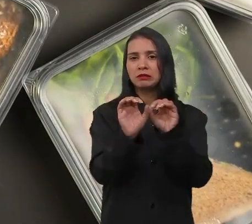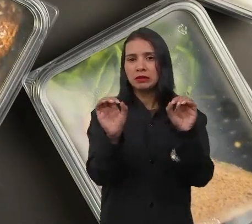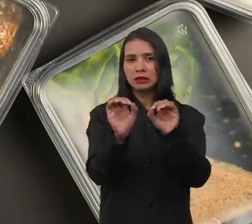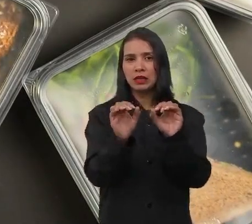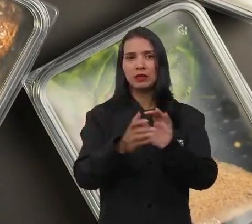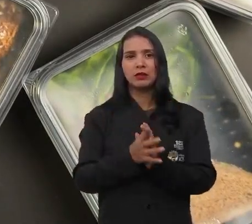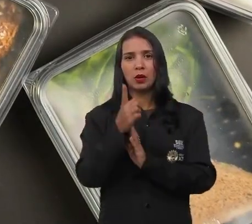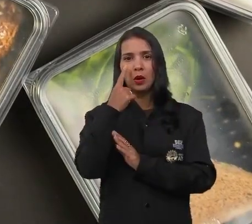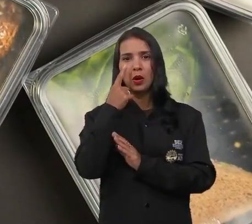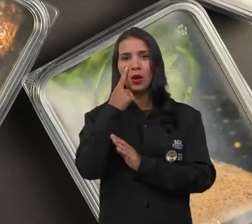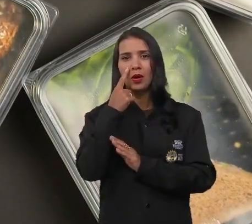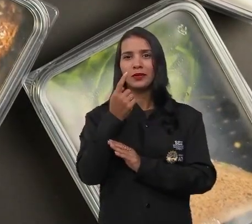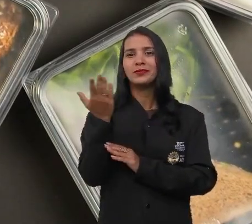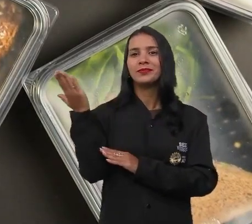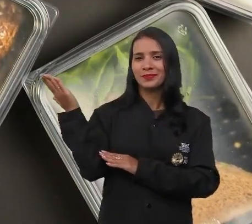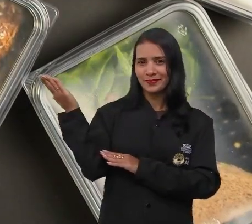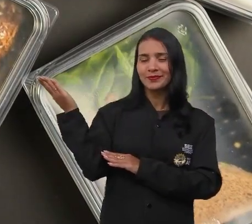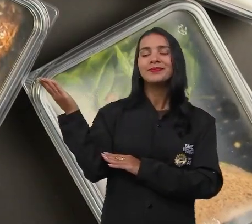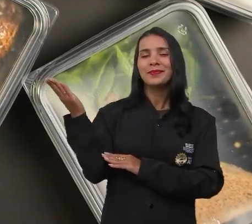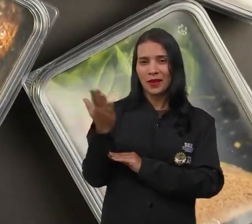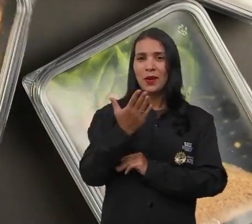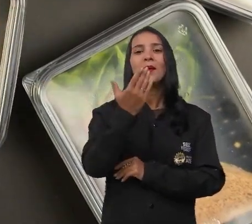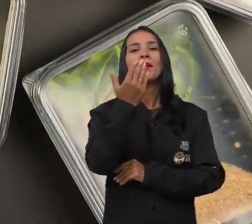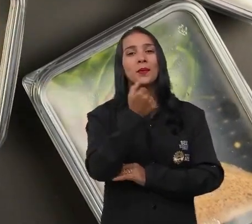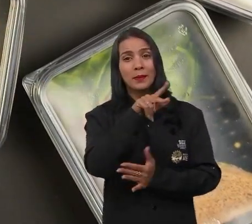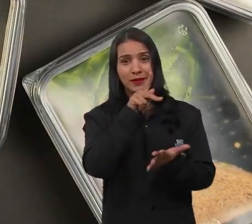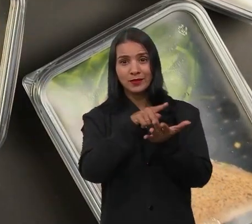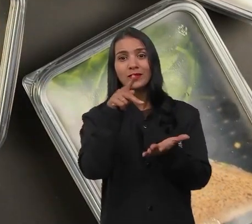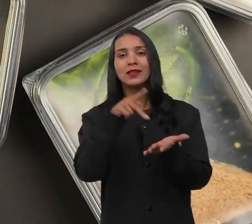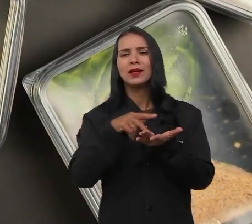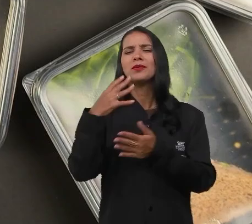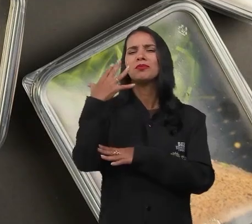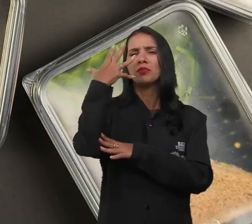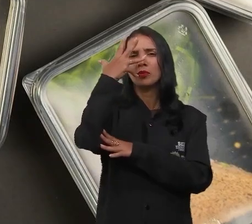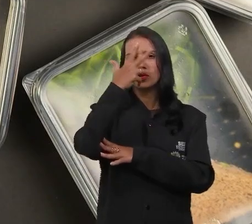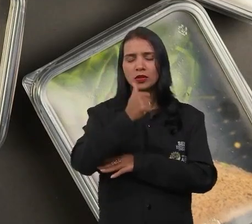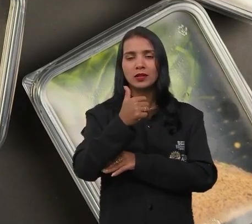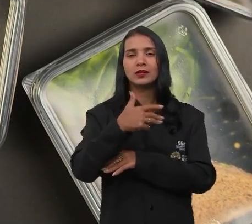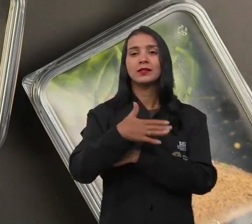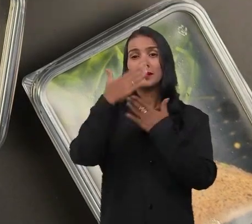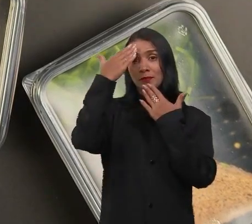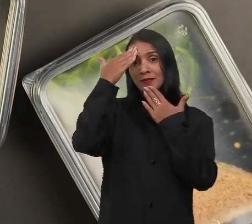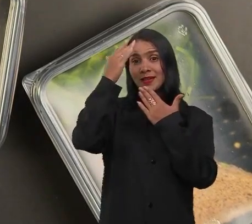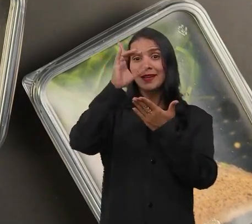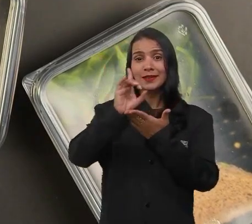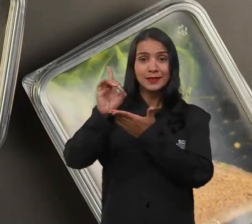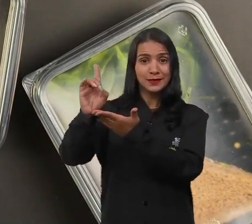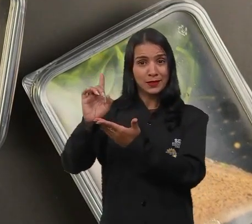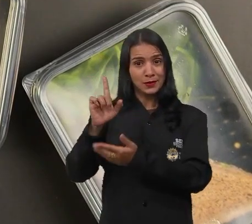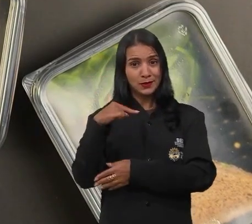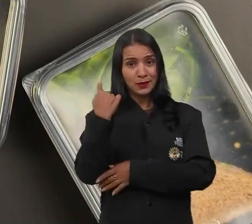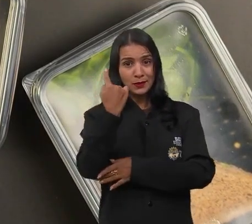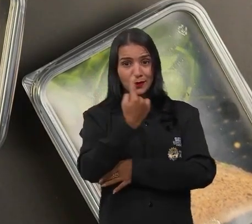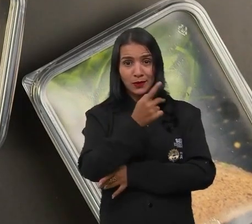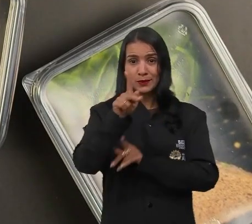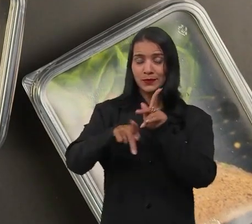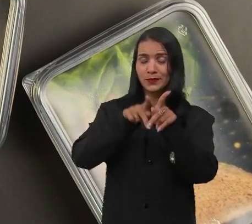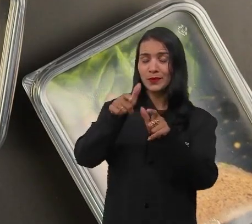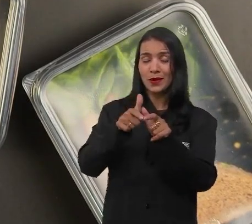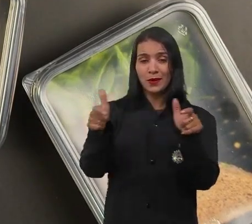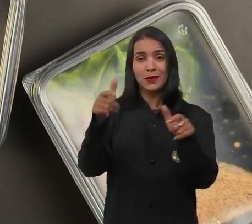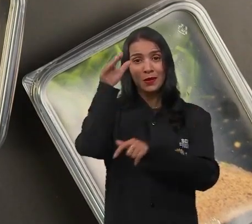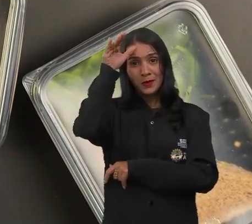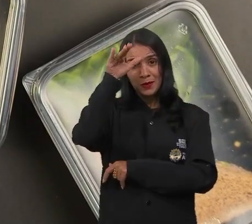coisa linda, gente, comida de verdade. Então, graças a Deus, também as pessoas têm se conscientizado, né? E ao invés de comer